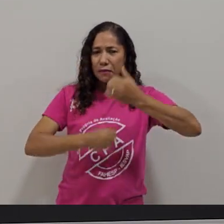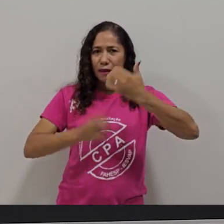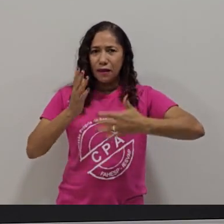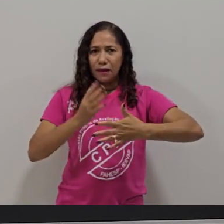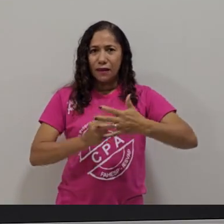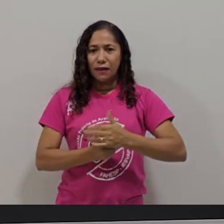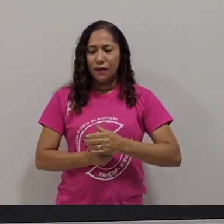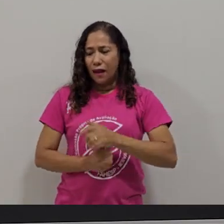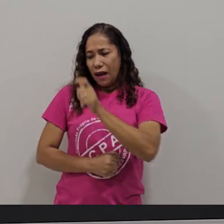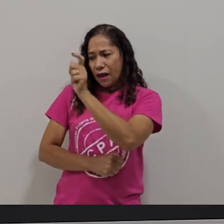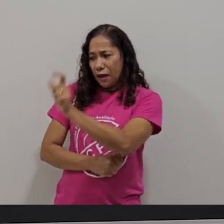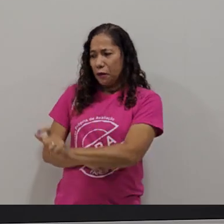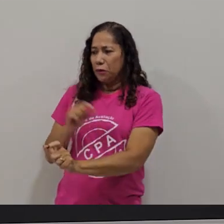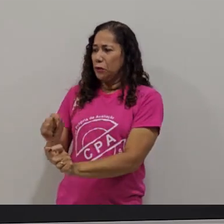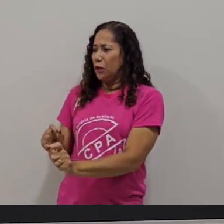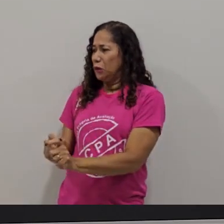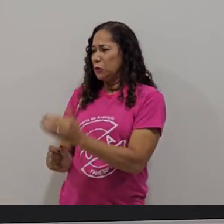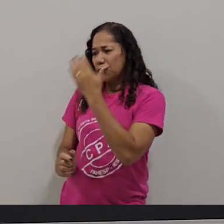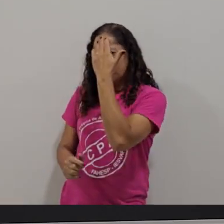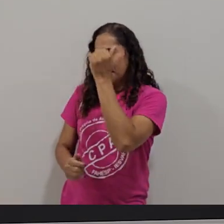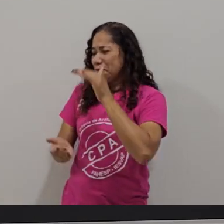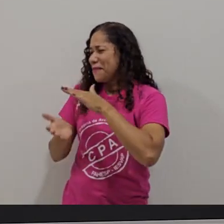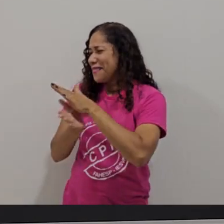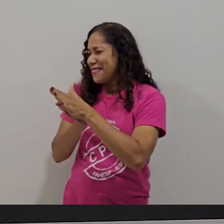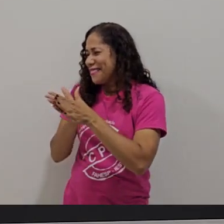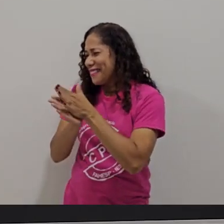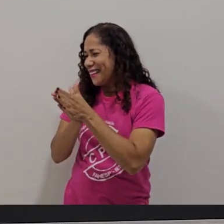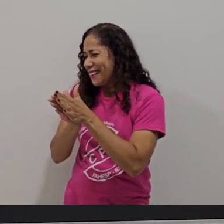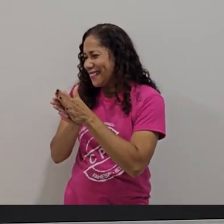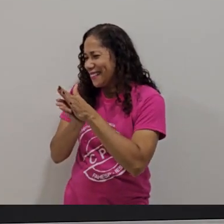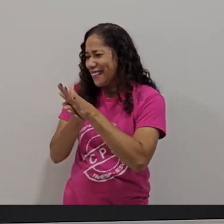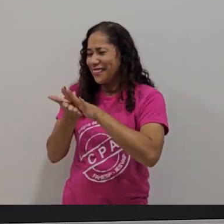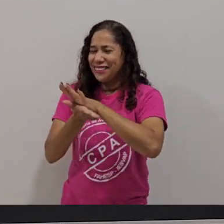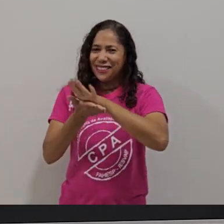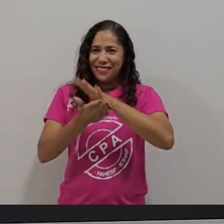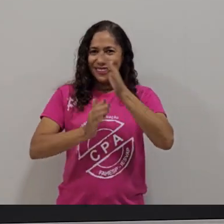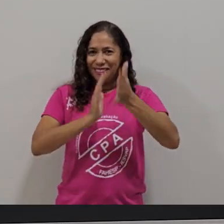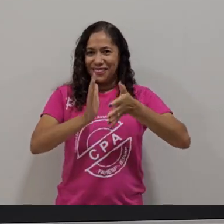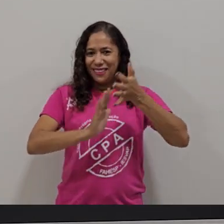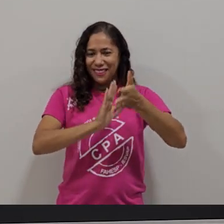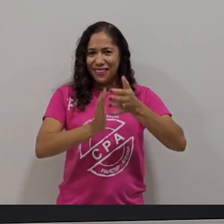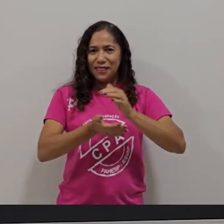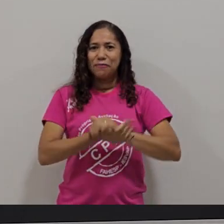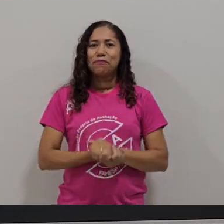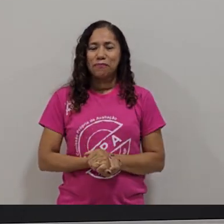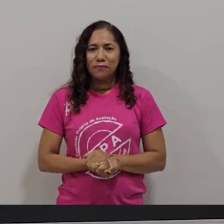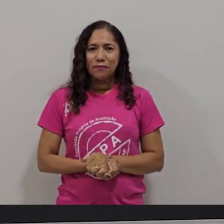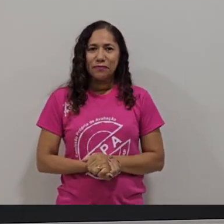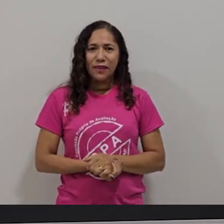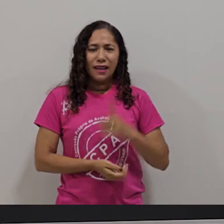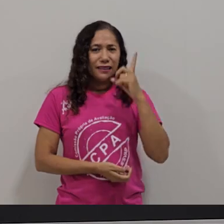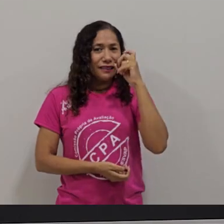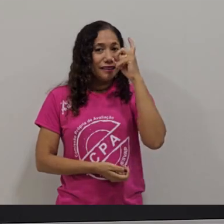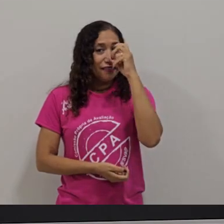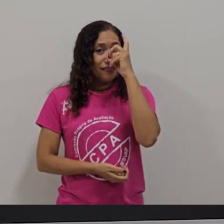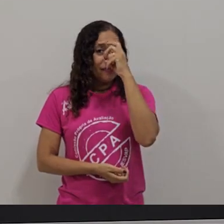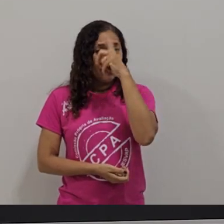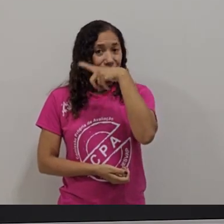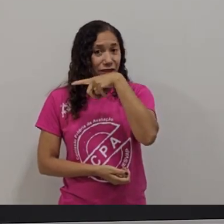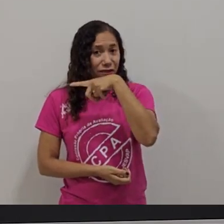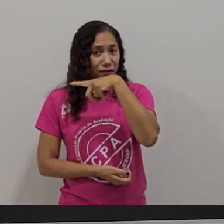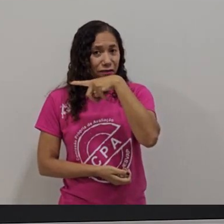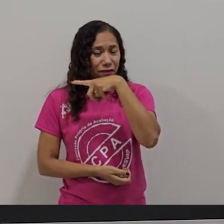o servidor não saber o mínimo. O pior é que é uma fragilidade muito grande, só que às vezes é difícil você